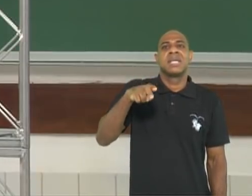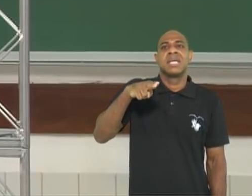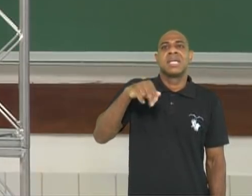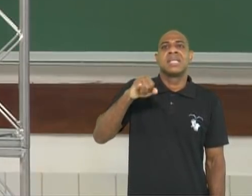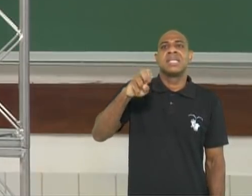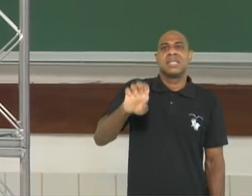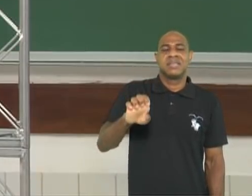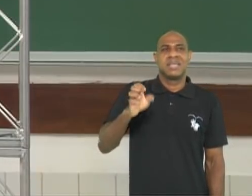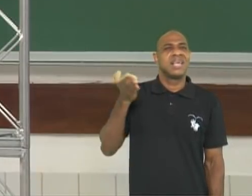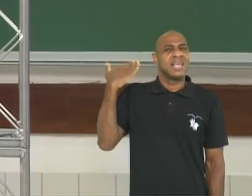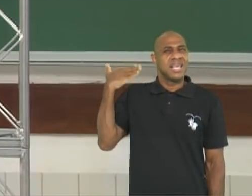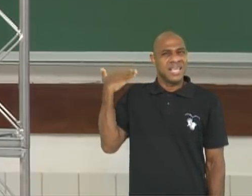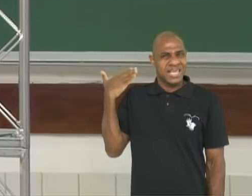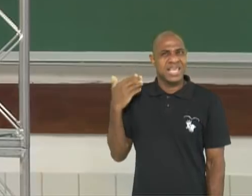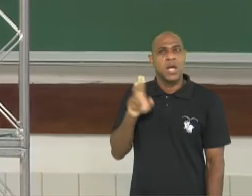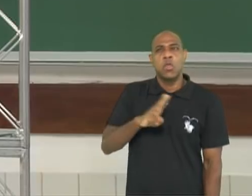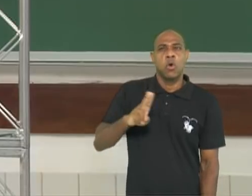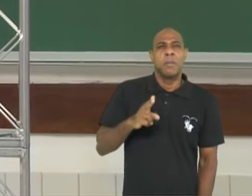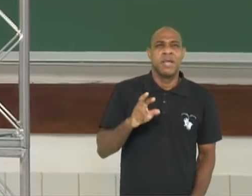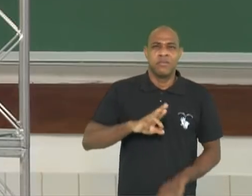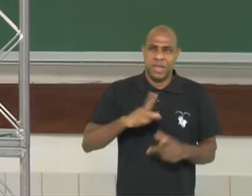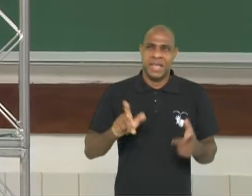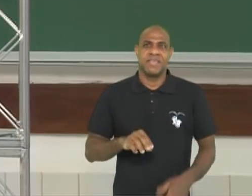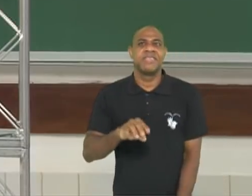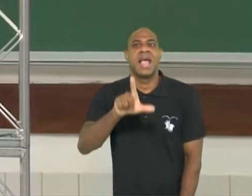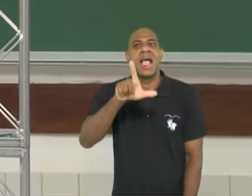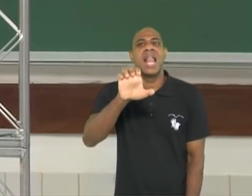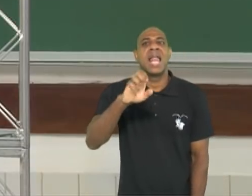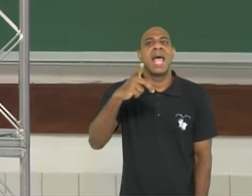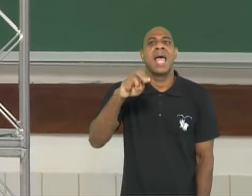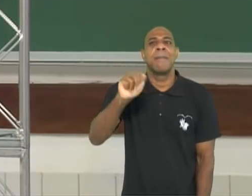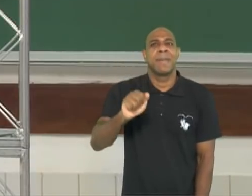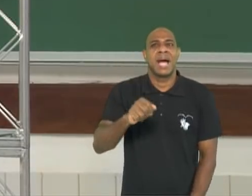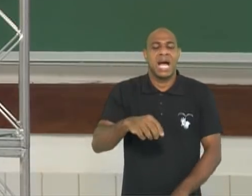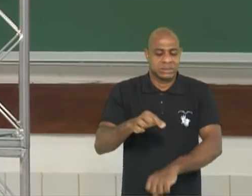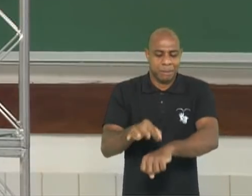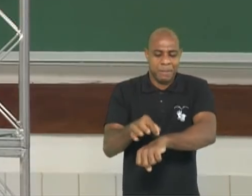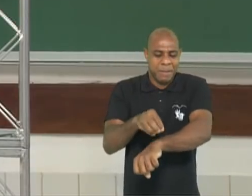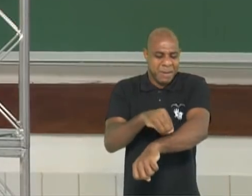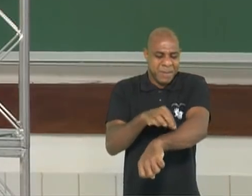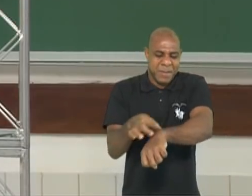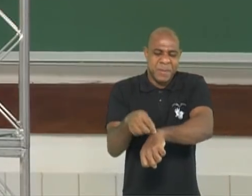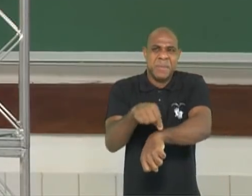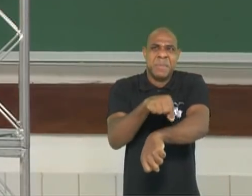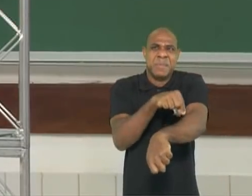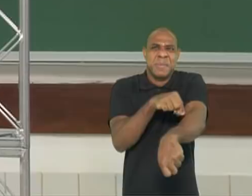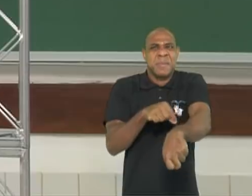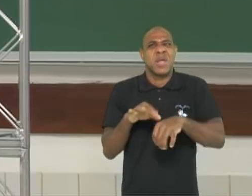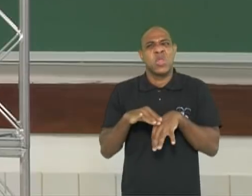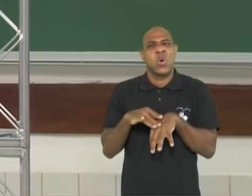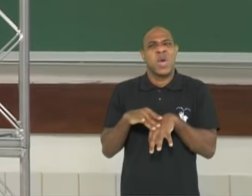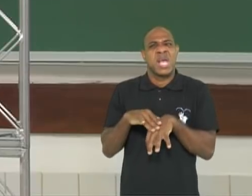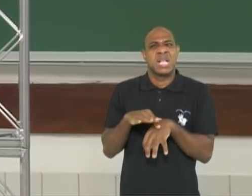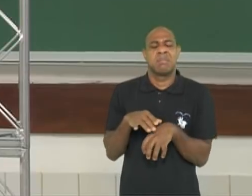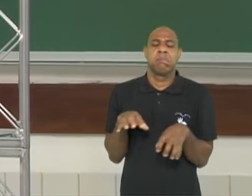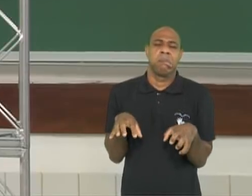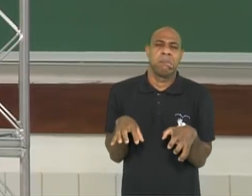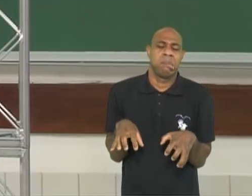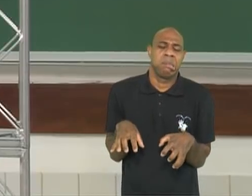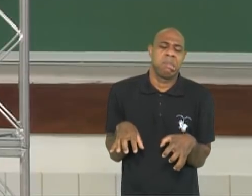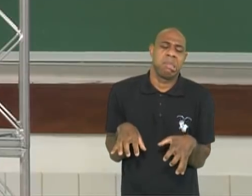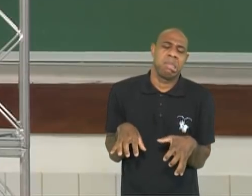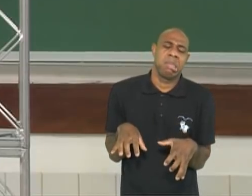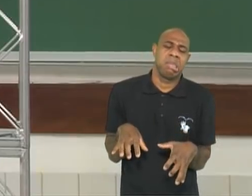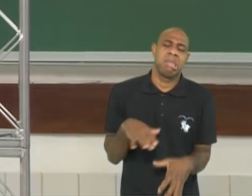era lepra, então ele acabou, né, tendo essa doença, desenvolvendo essa doença. Ele foi um leproso,